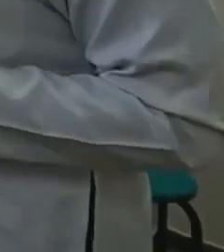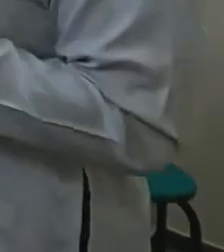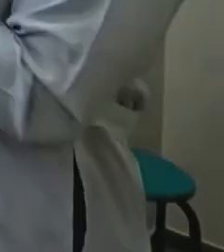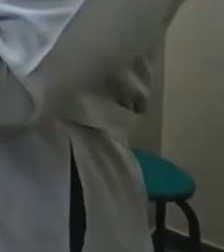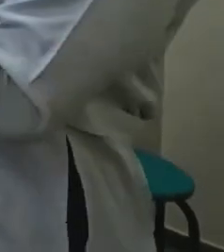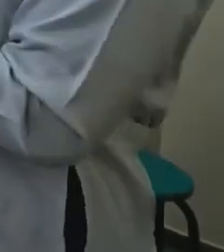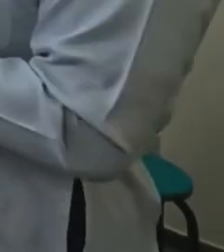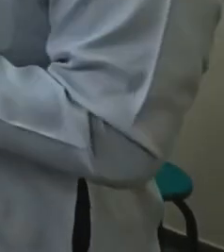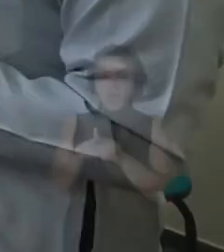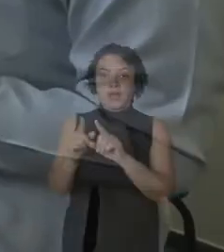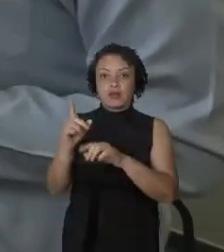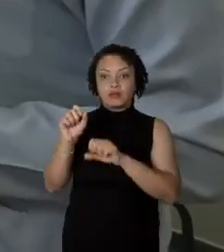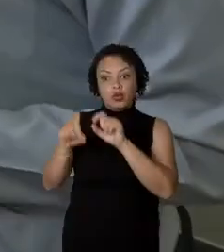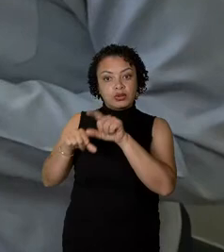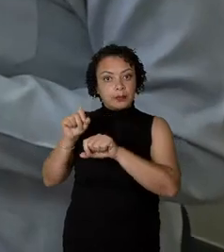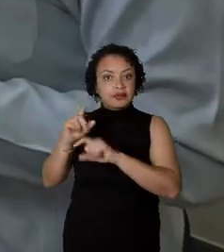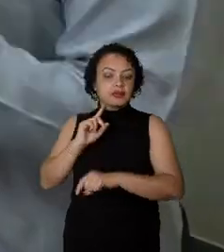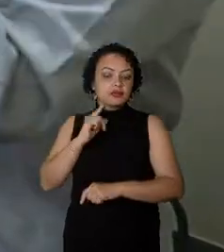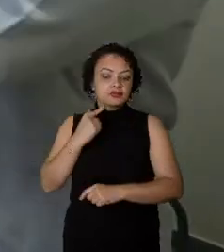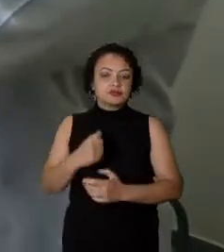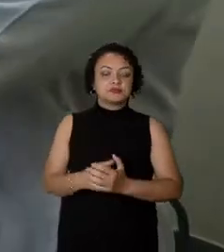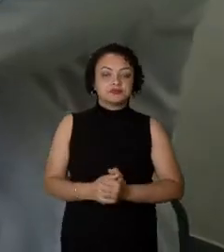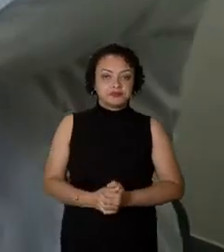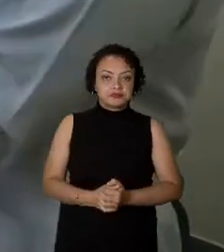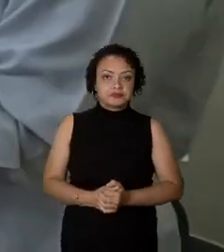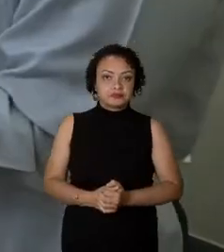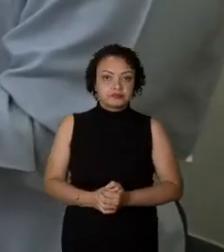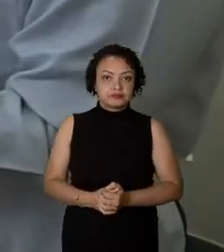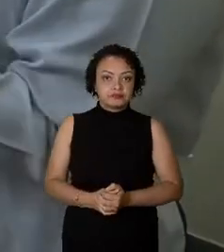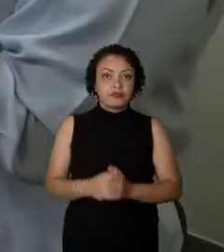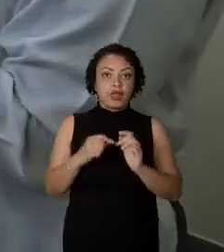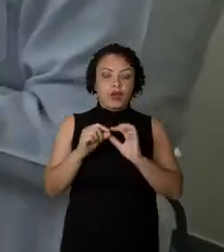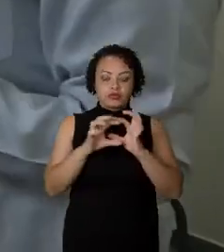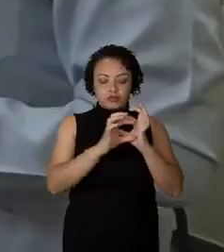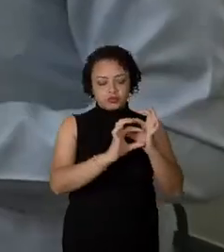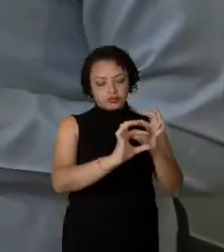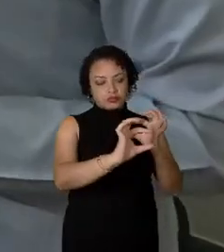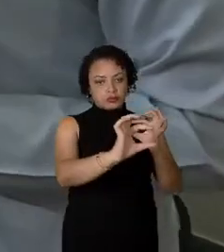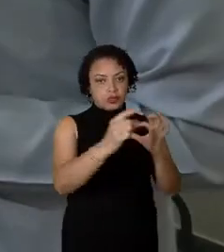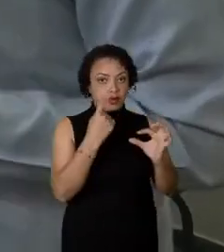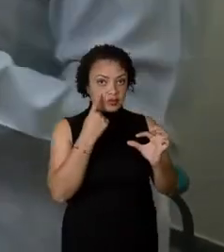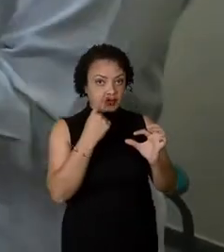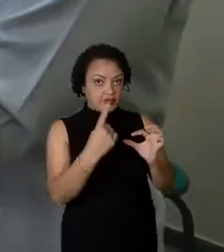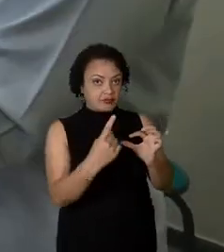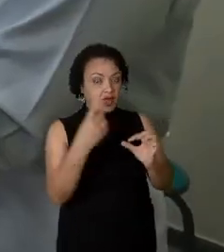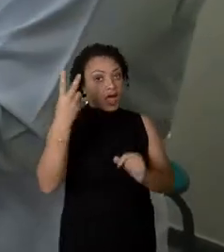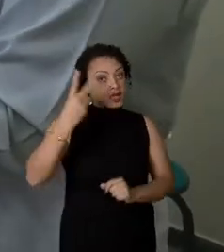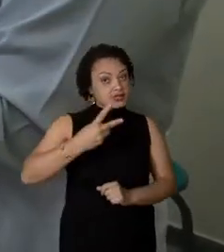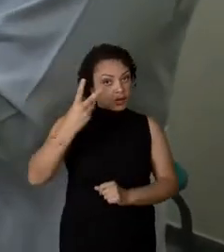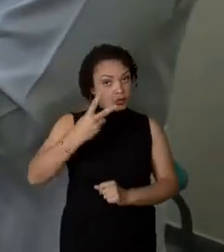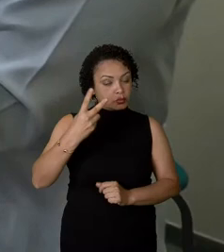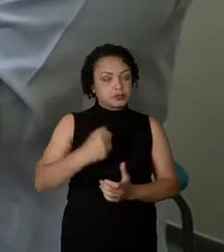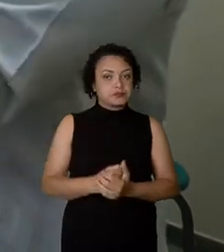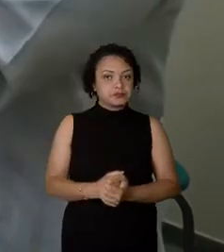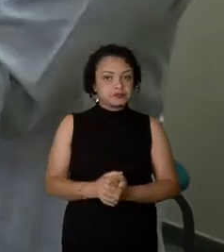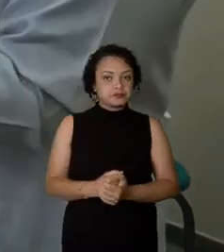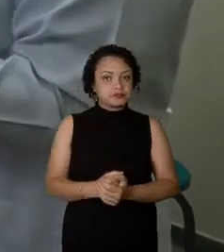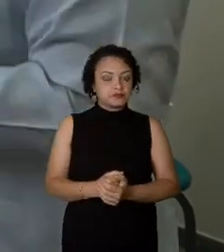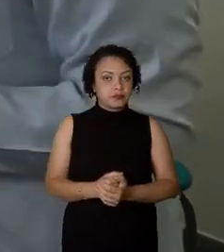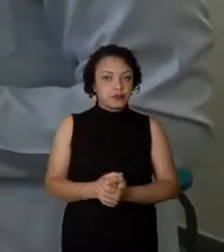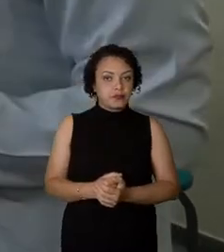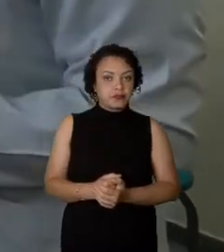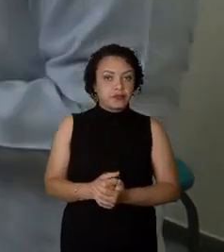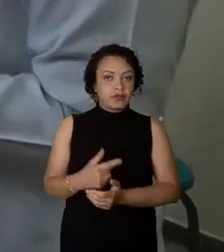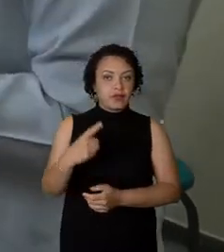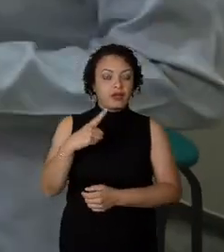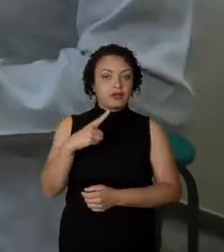0,8 gramas de sulfato de alumínio, onde será passada por esse cano e será feita a segunda etapa, onde